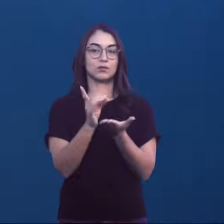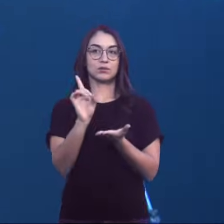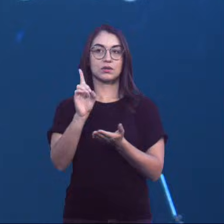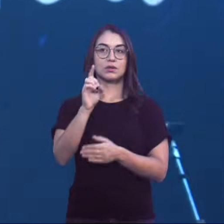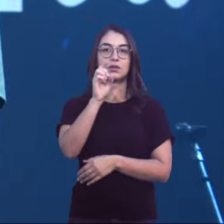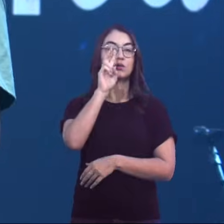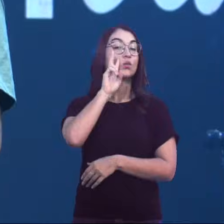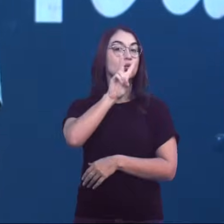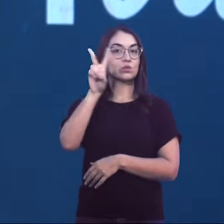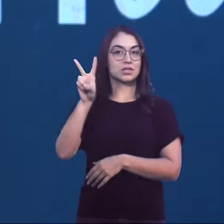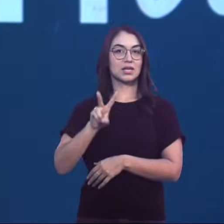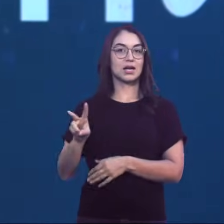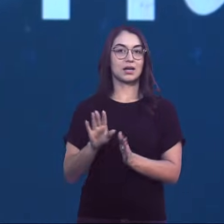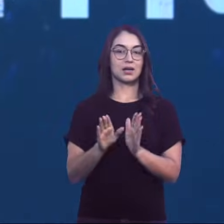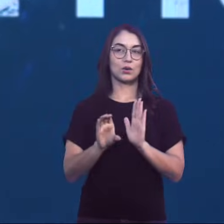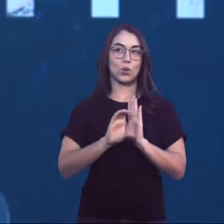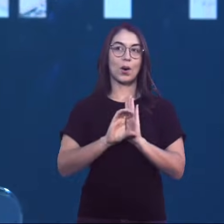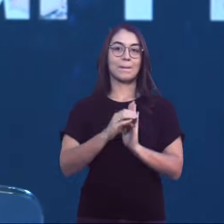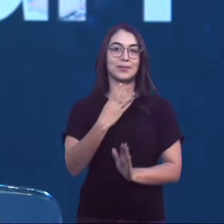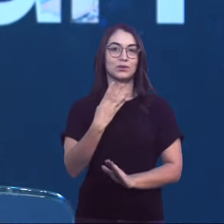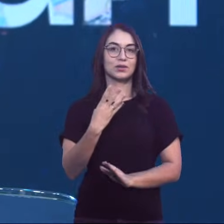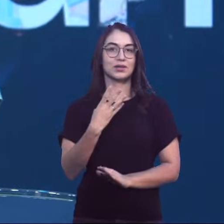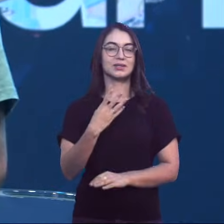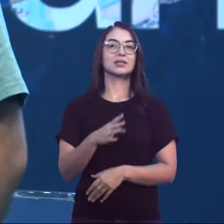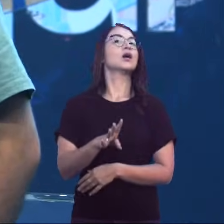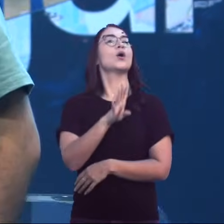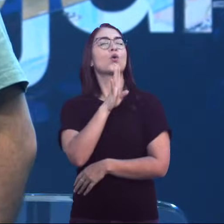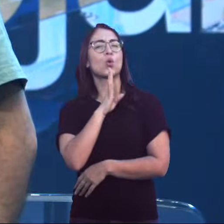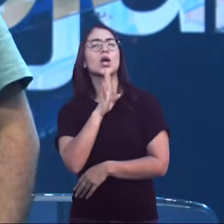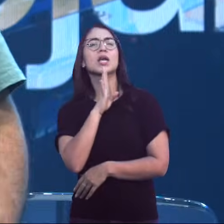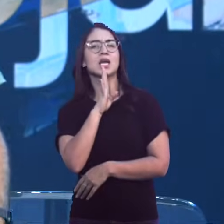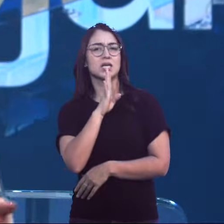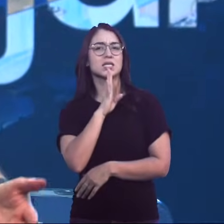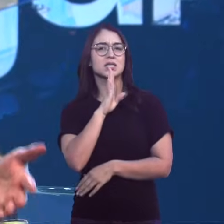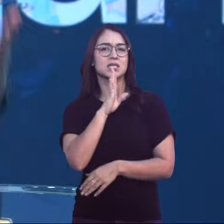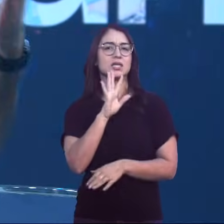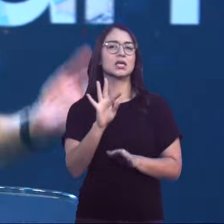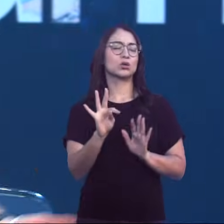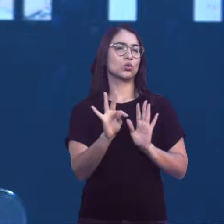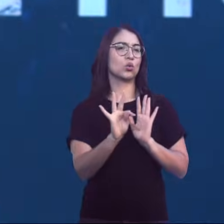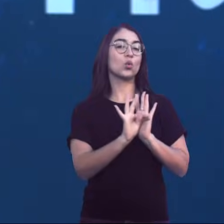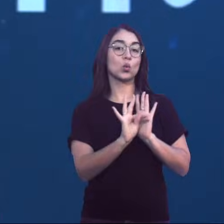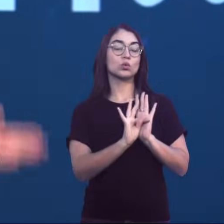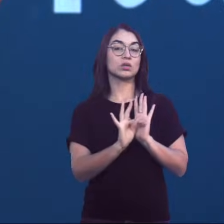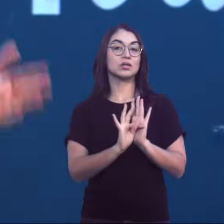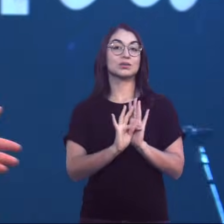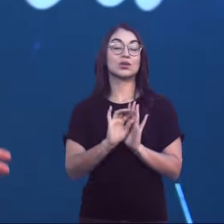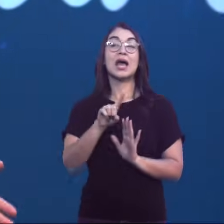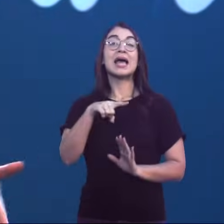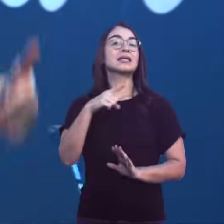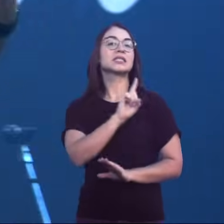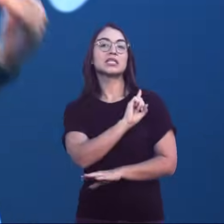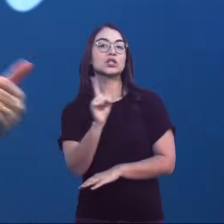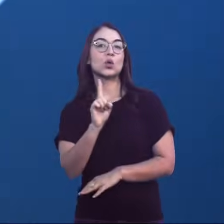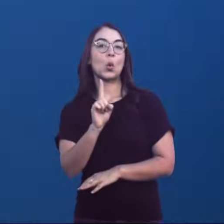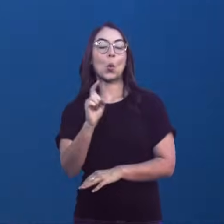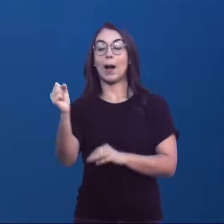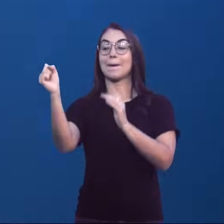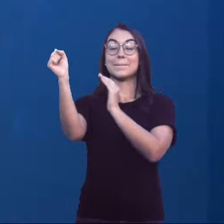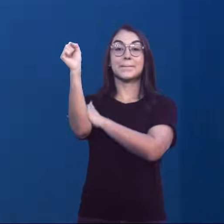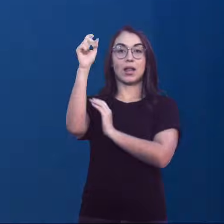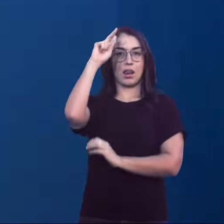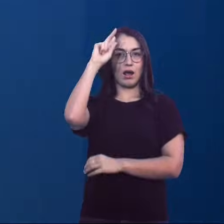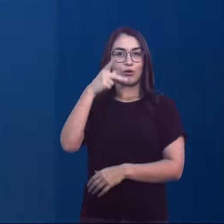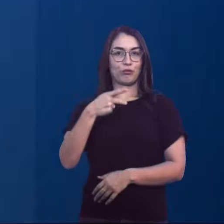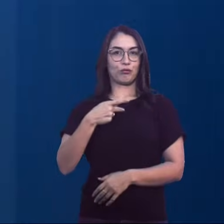Zacarias 4, que é um texto bem conhecido da palavra, que fala que não é por força nem violência, mas pelo